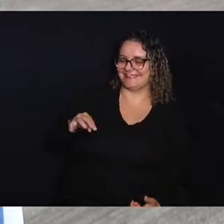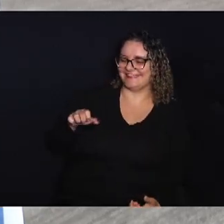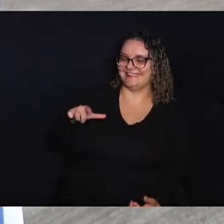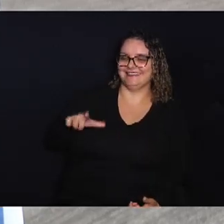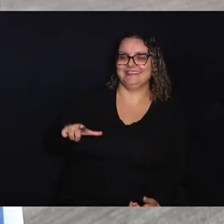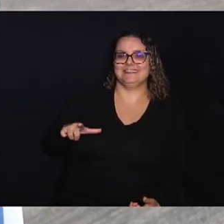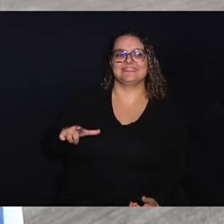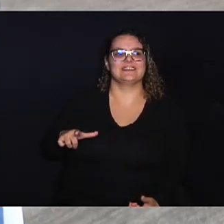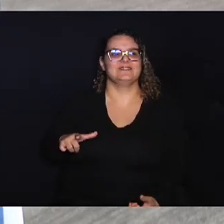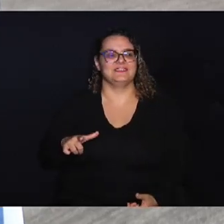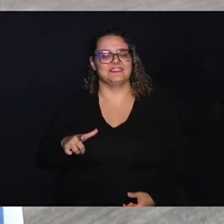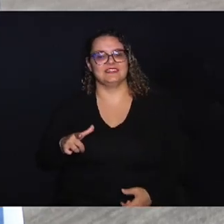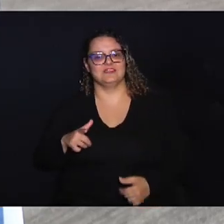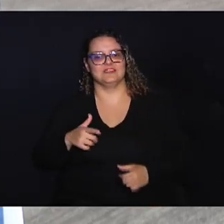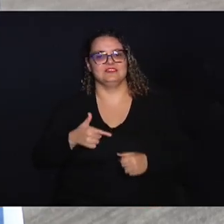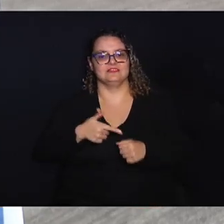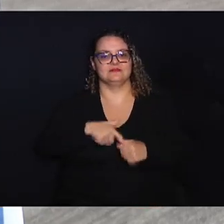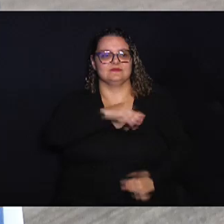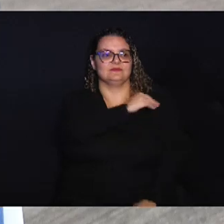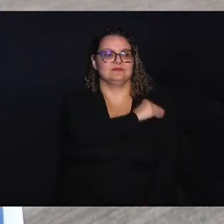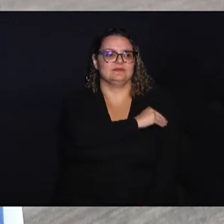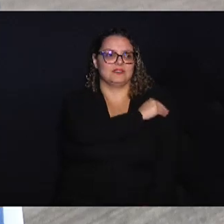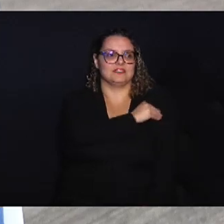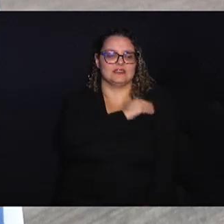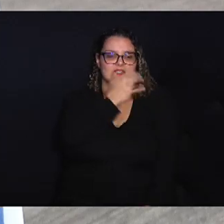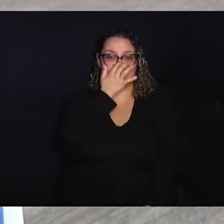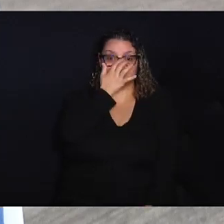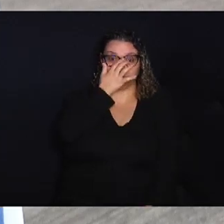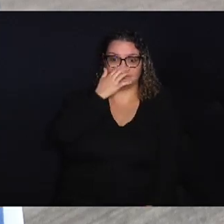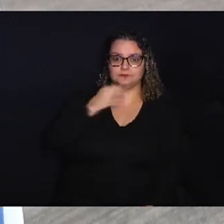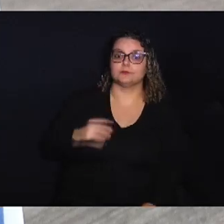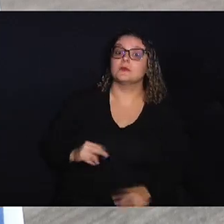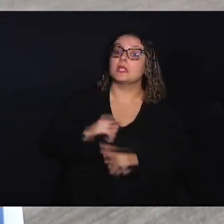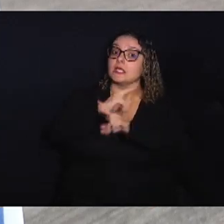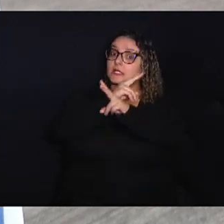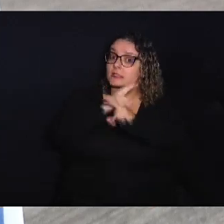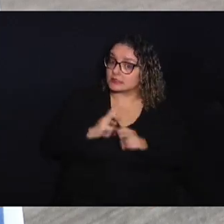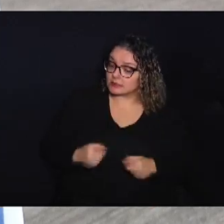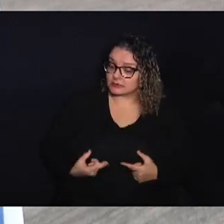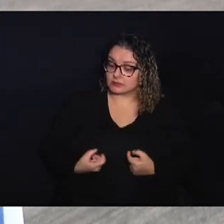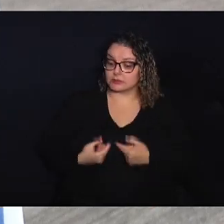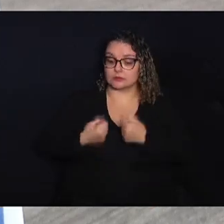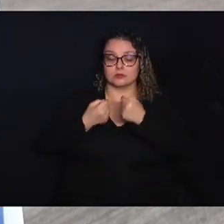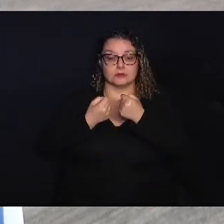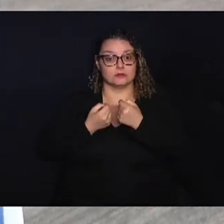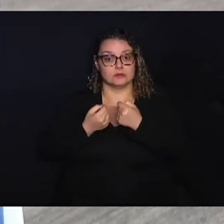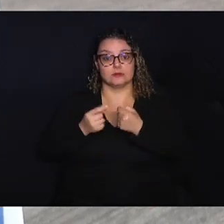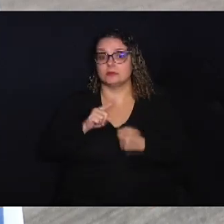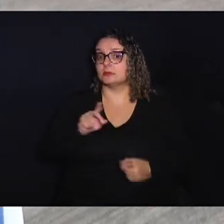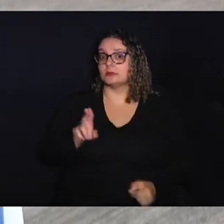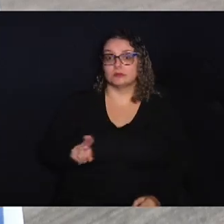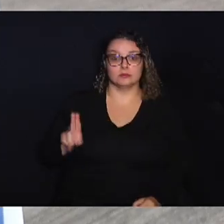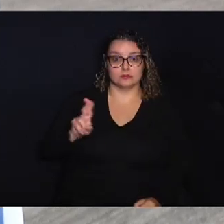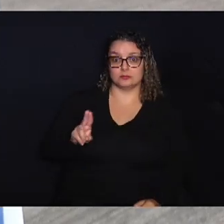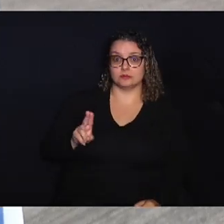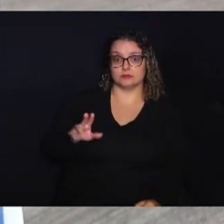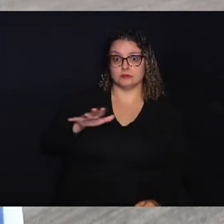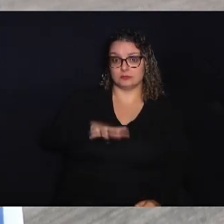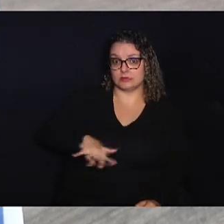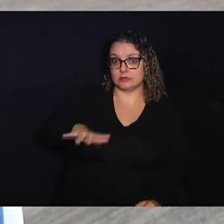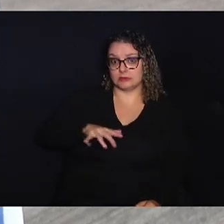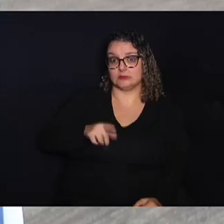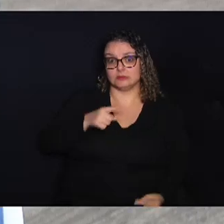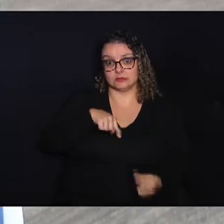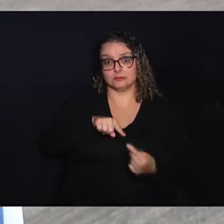metanol é um produto tóxico, cancerígeno, que não deve ser utilizado para essa